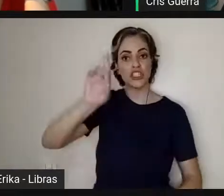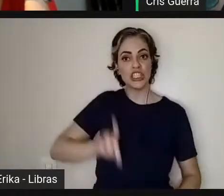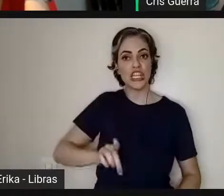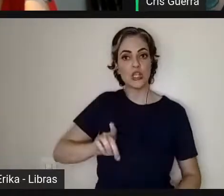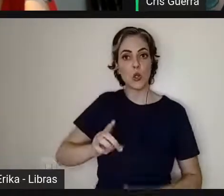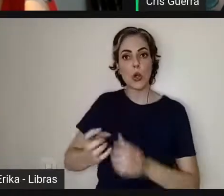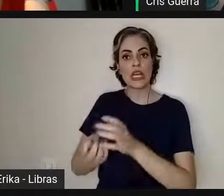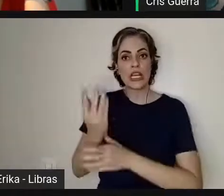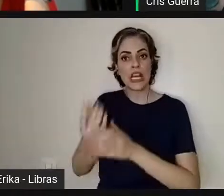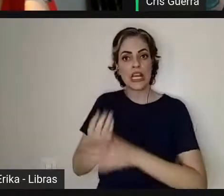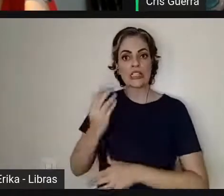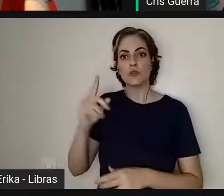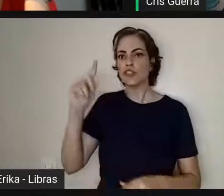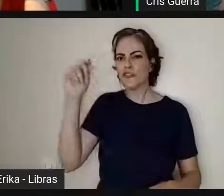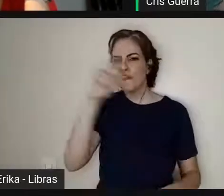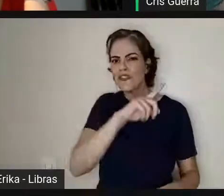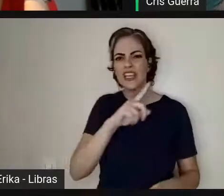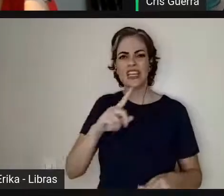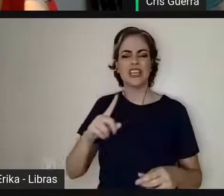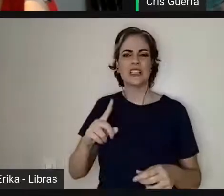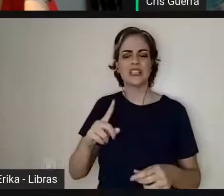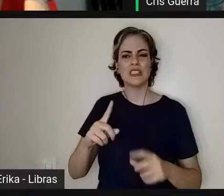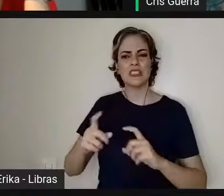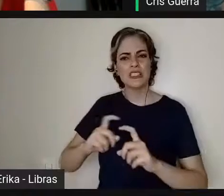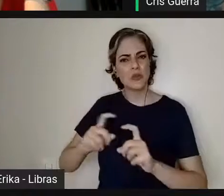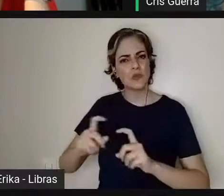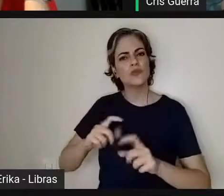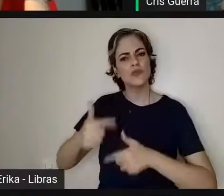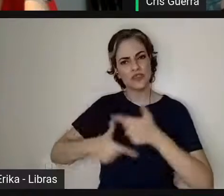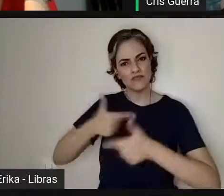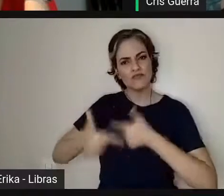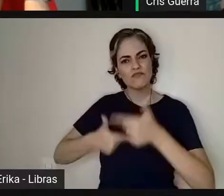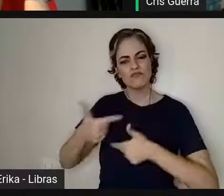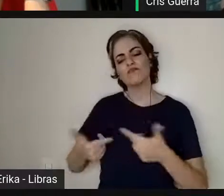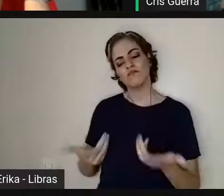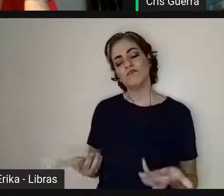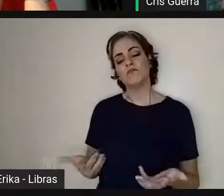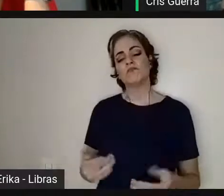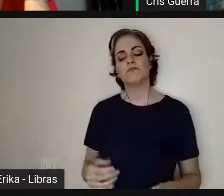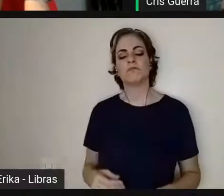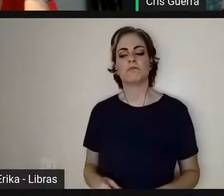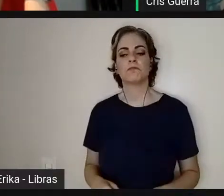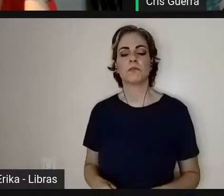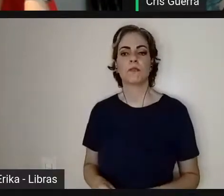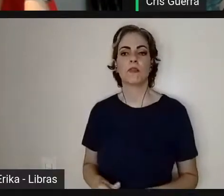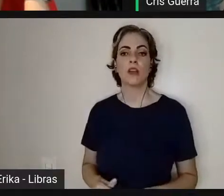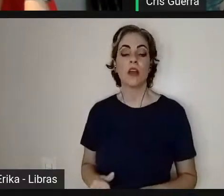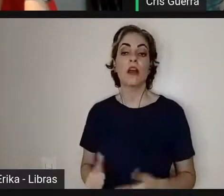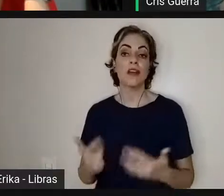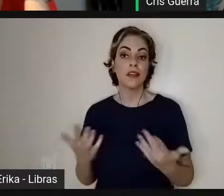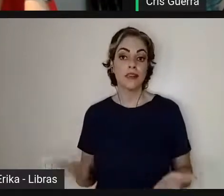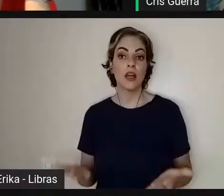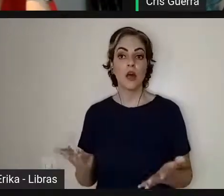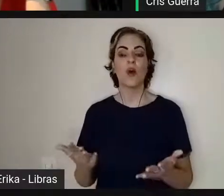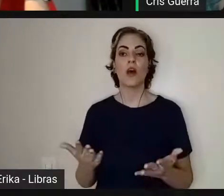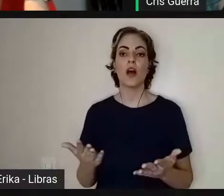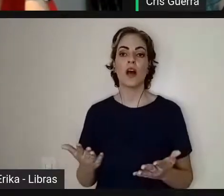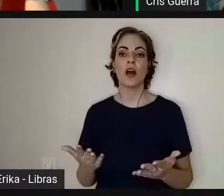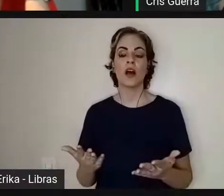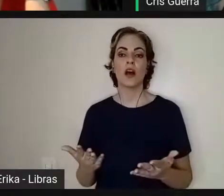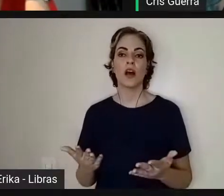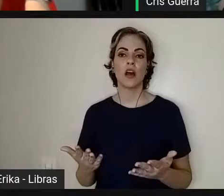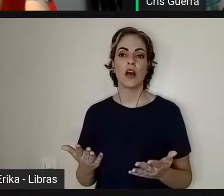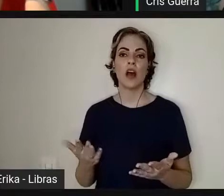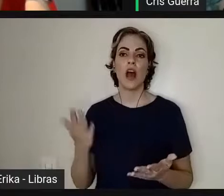que é um cargo muito difícil, um cargo mais executivo e tal. E aí a gente teve um término, mais ou menos